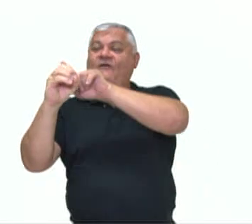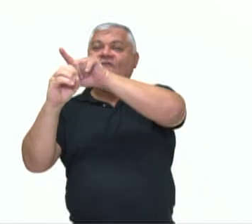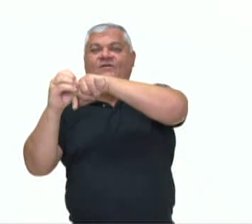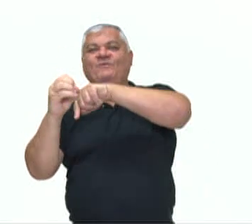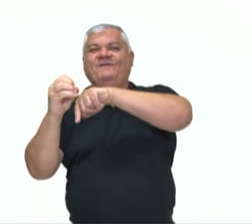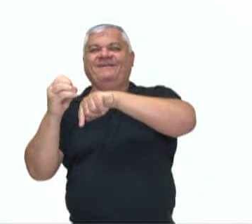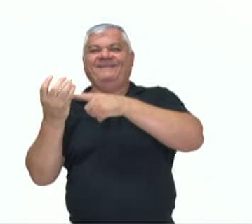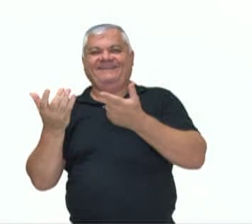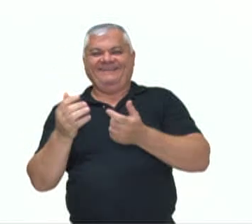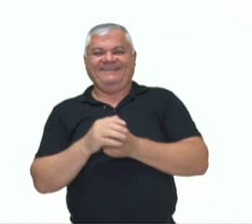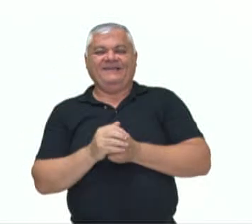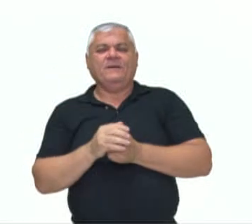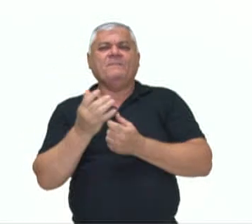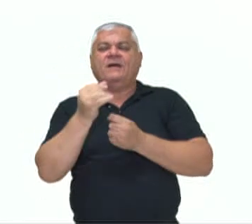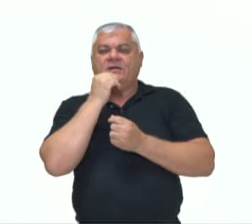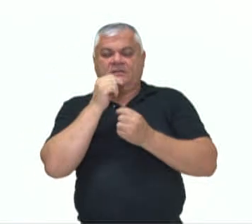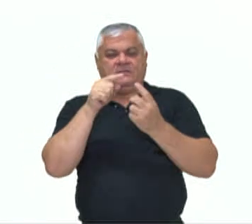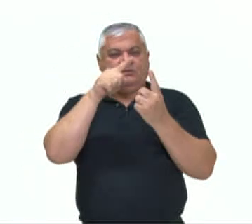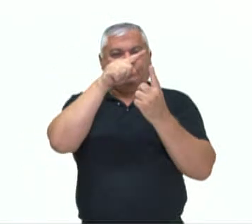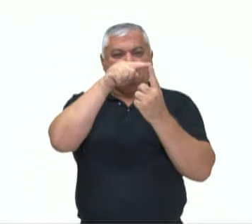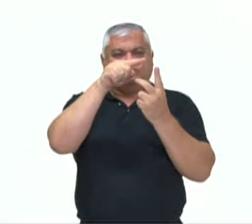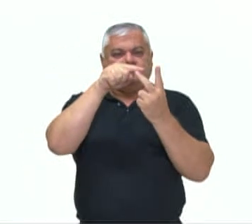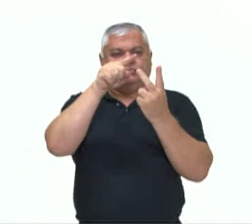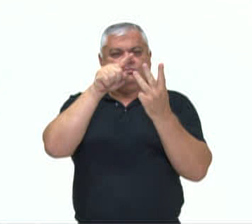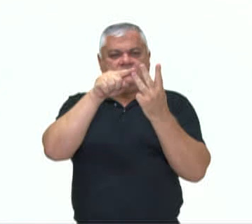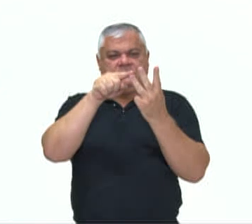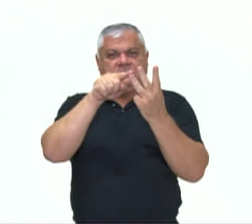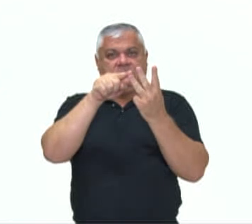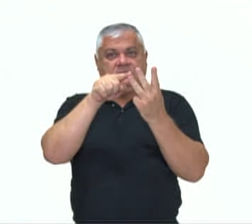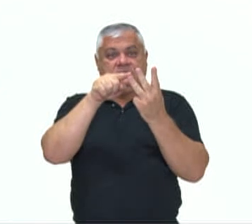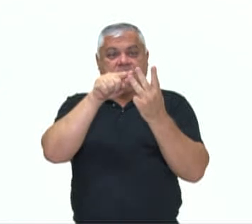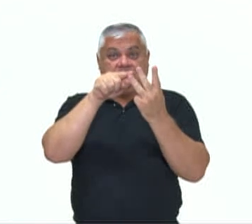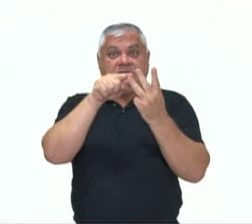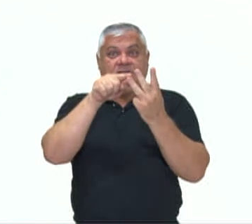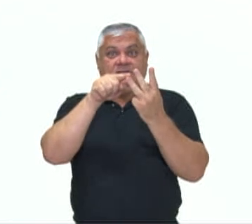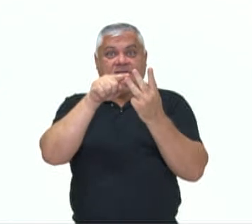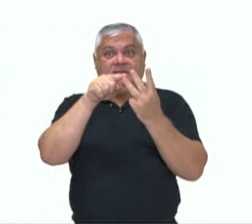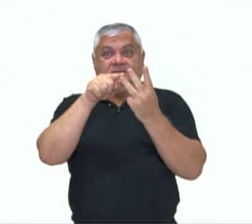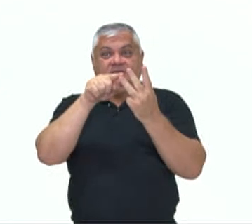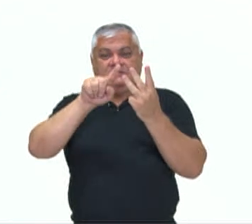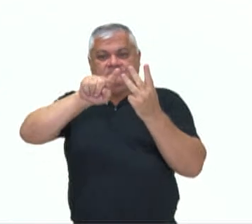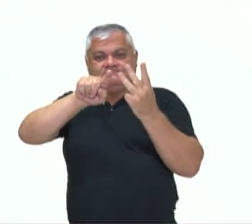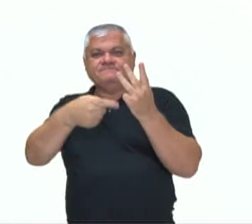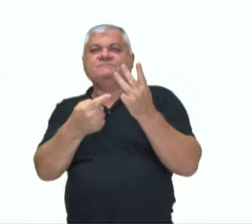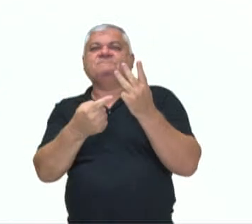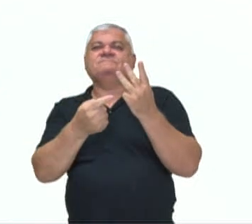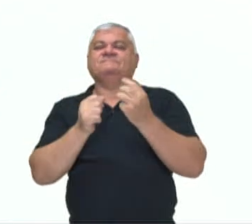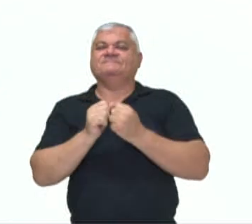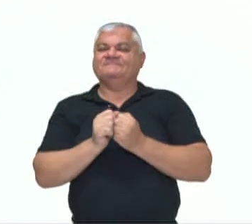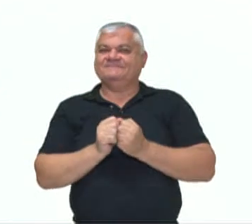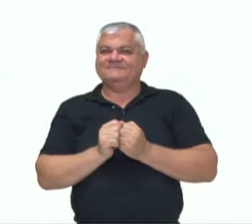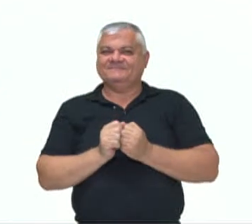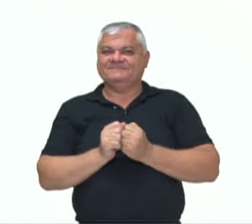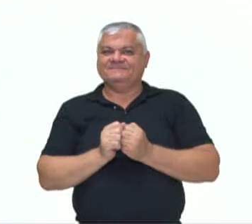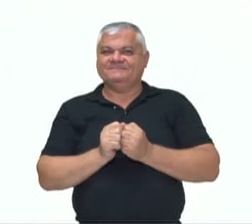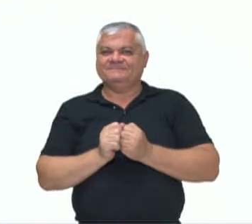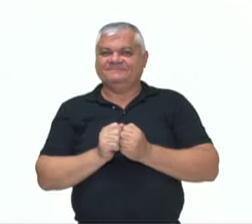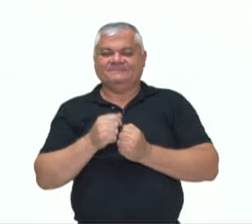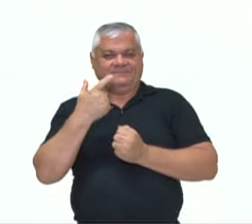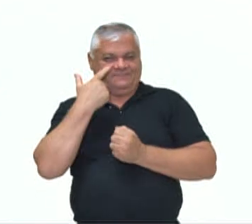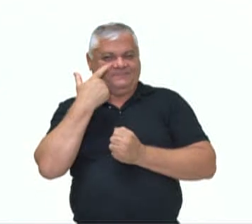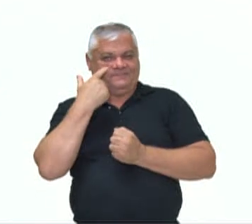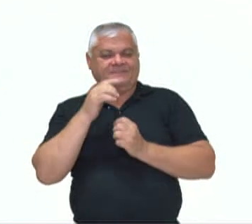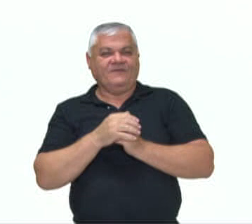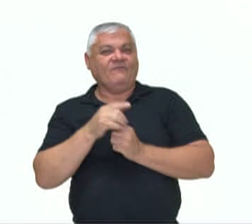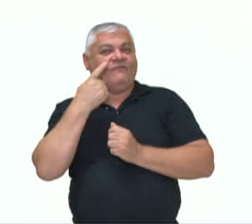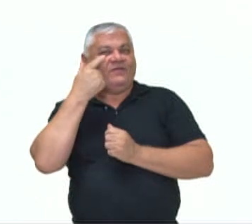vezes 12, contando 3 casas decimais da direita para a esquerda, local onde escrevemos a vírgula. Então, olha lá comigo a